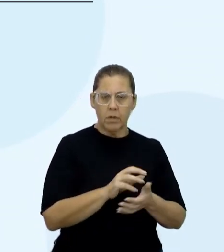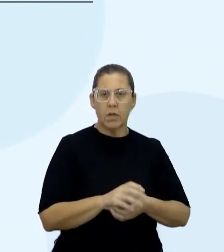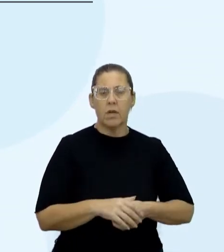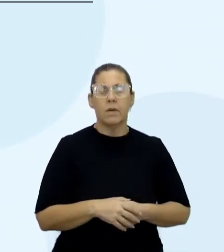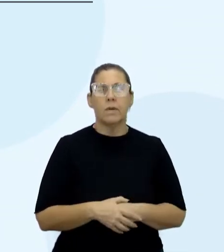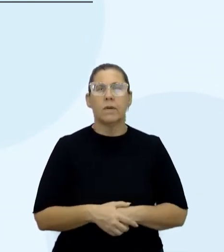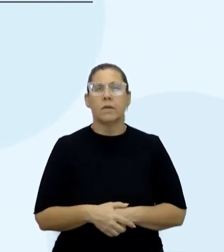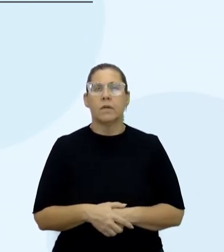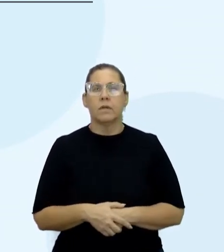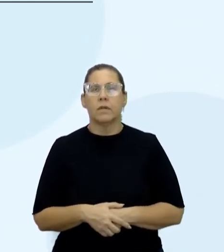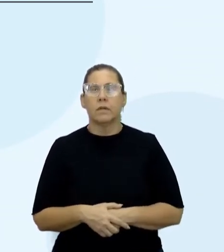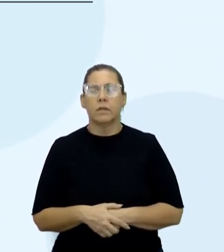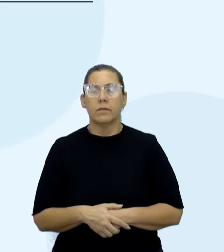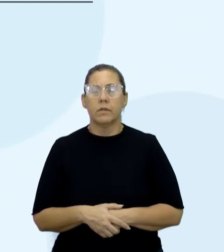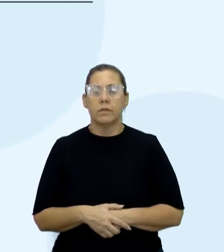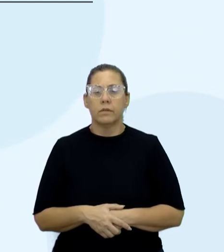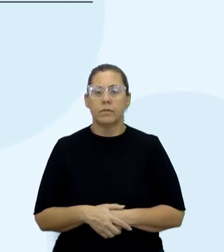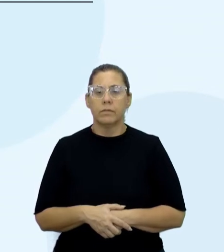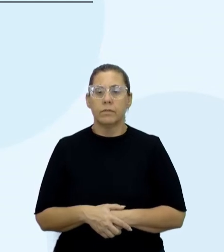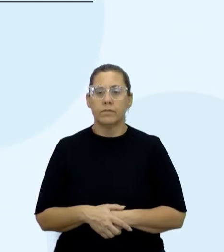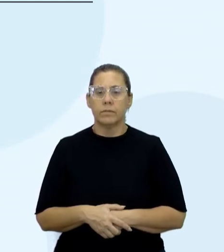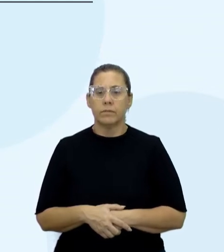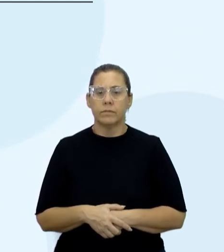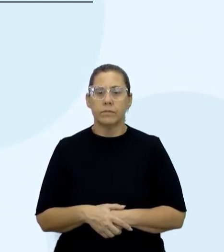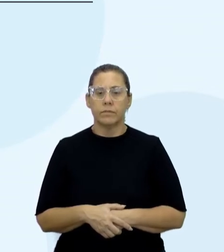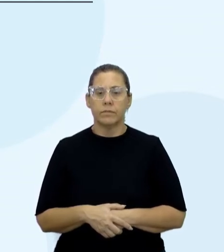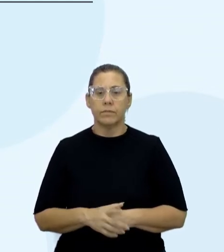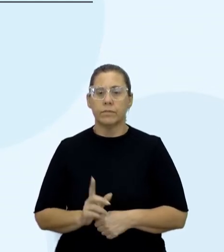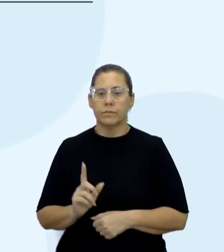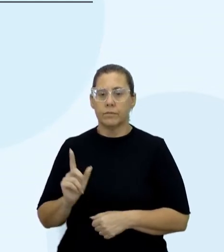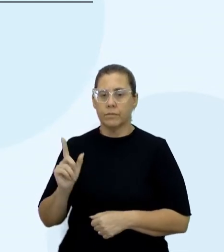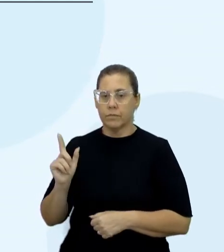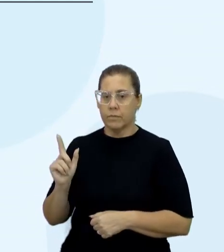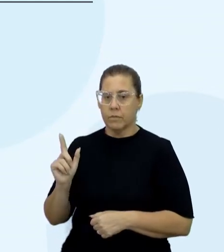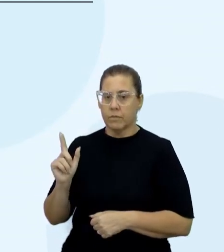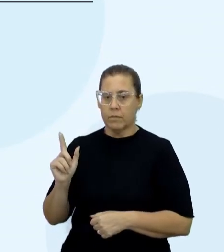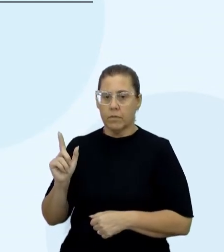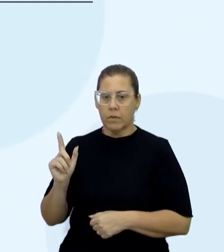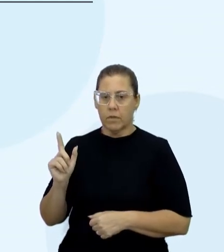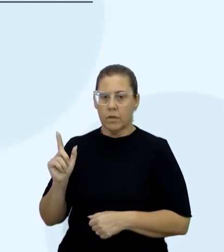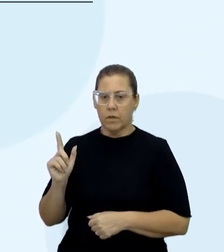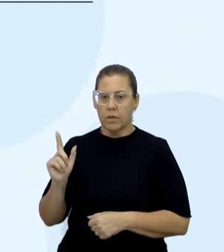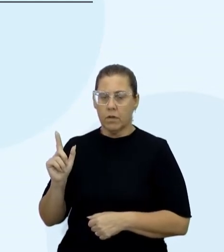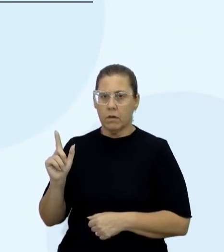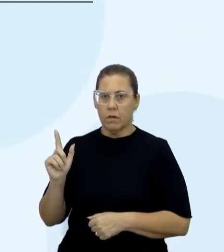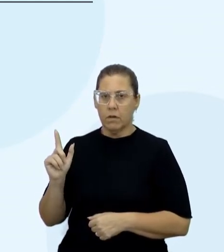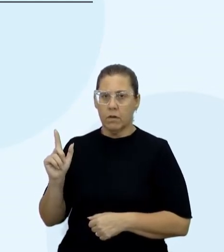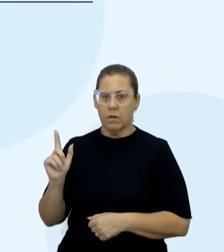objeto real. Aqui é o ponto